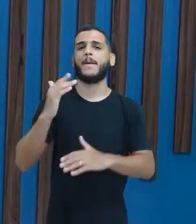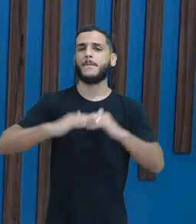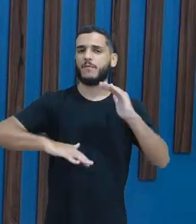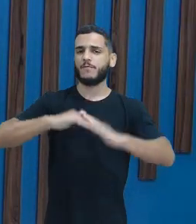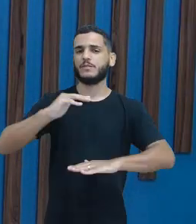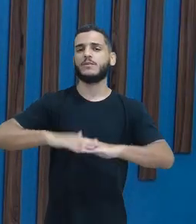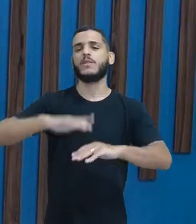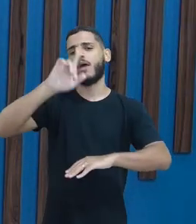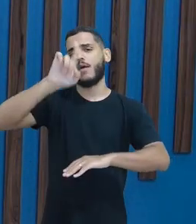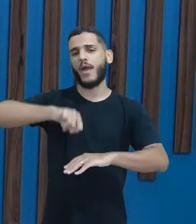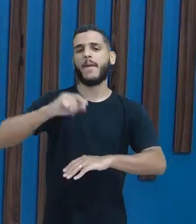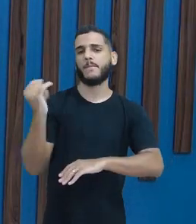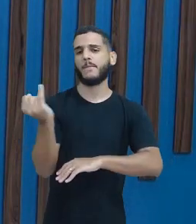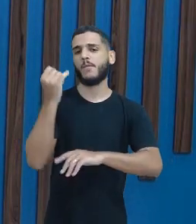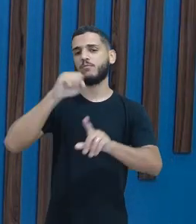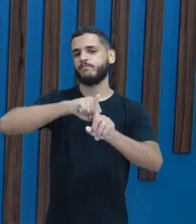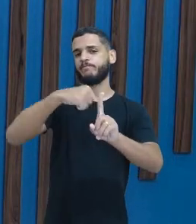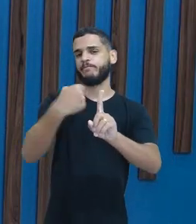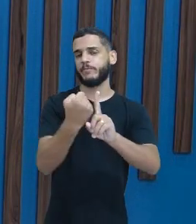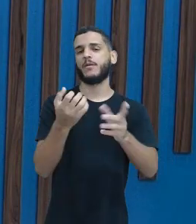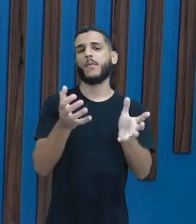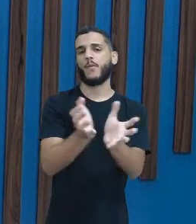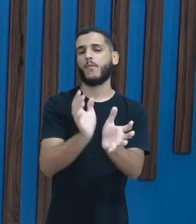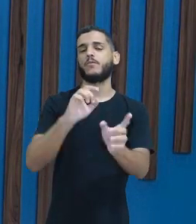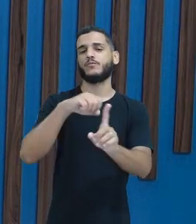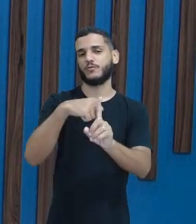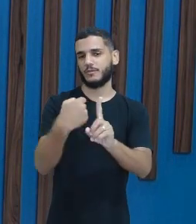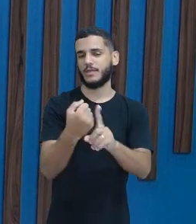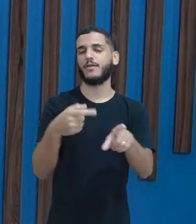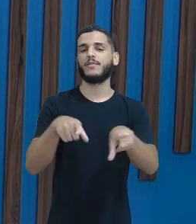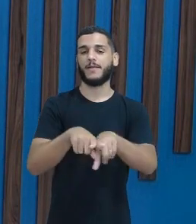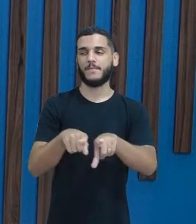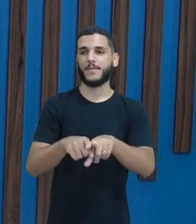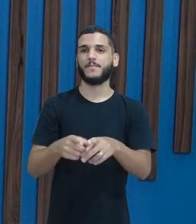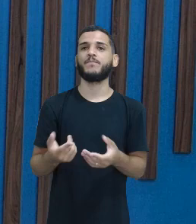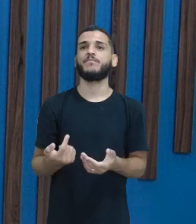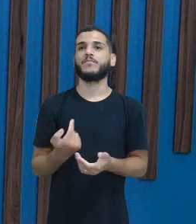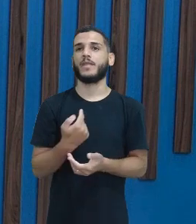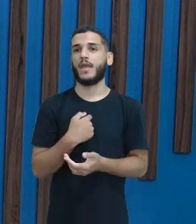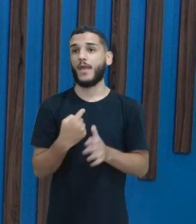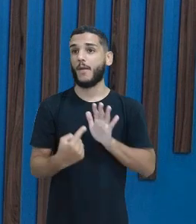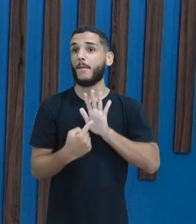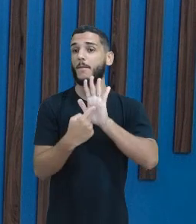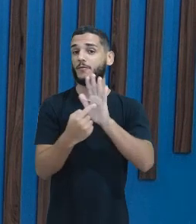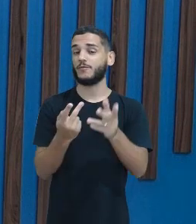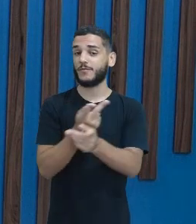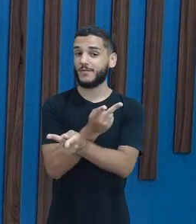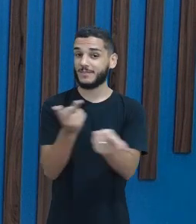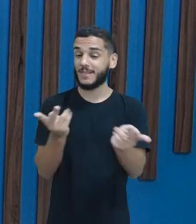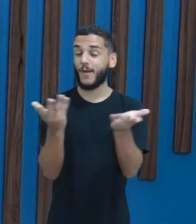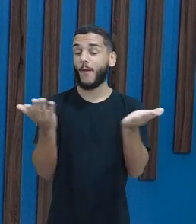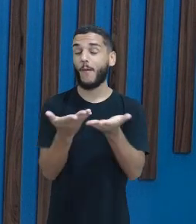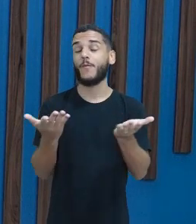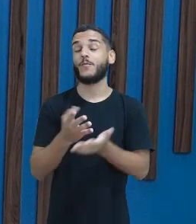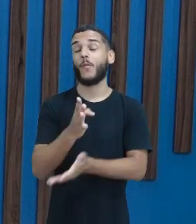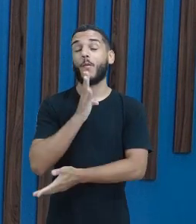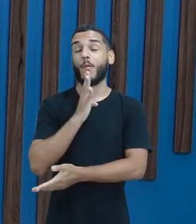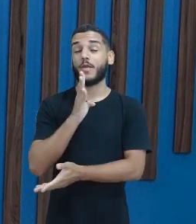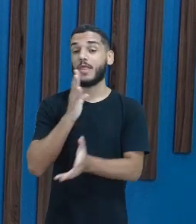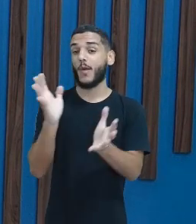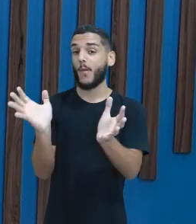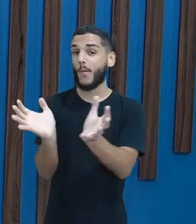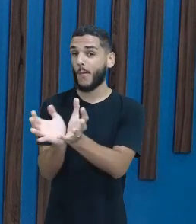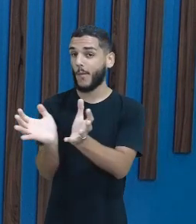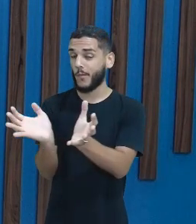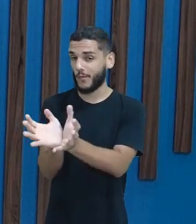importância social, no grupo social. Pois é. Eu trouxe para vocês conhecerem hoje um grupo que